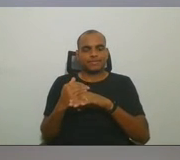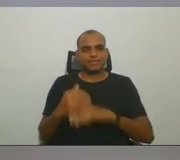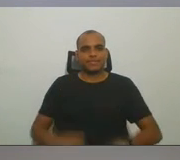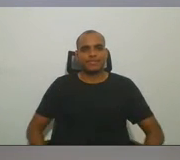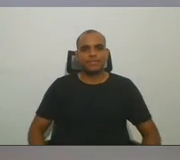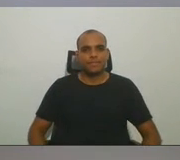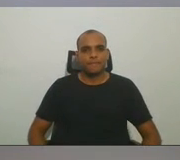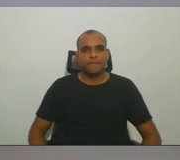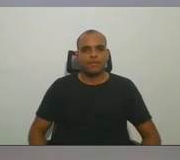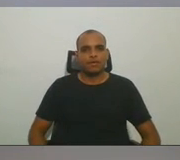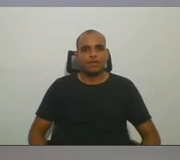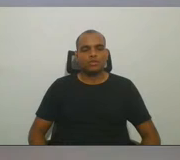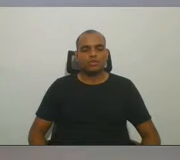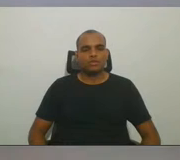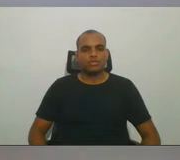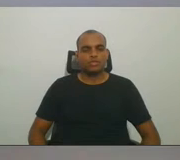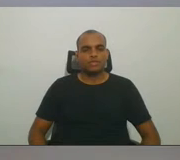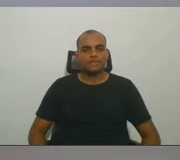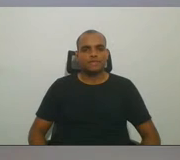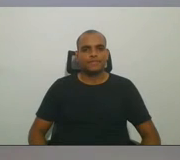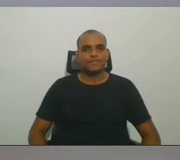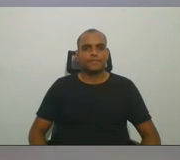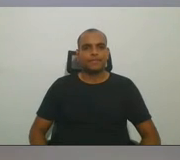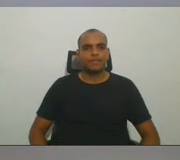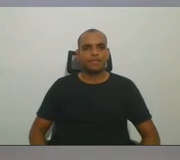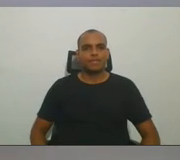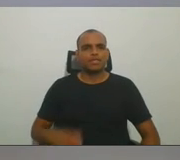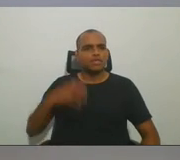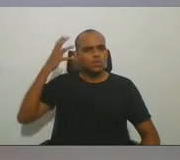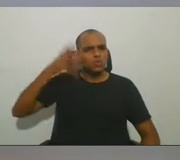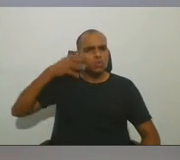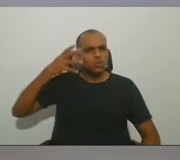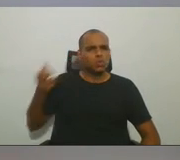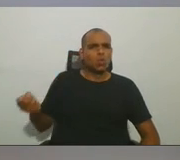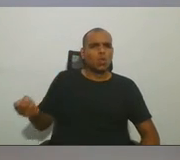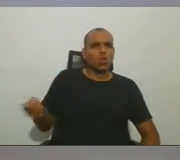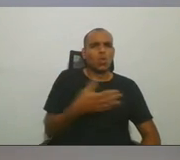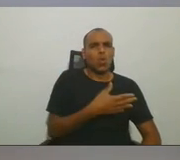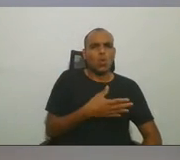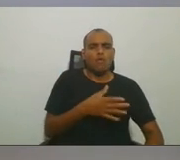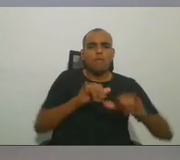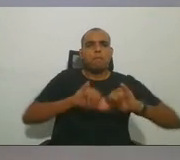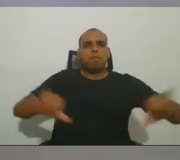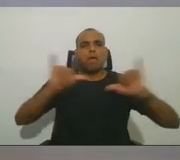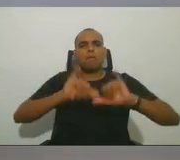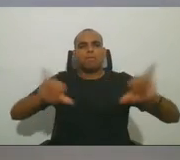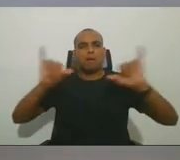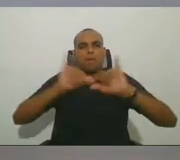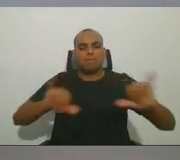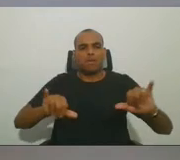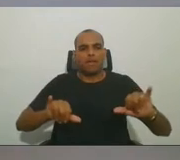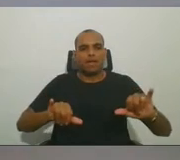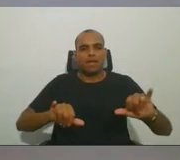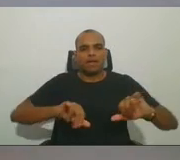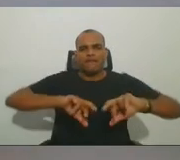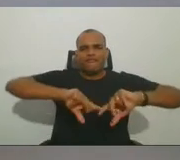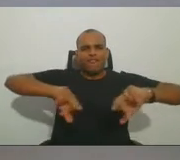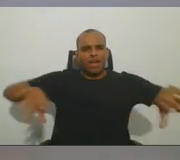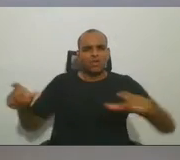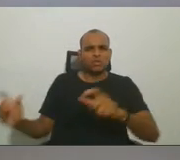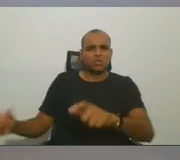que me parece contemporâneo que prega em diferentes lugares,